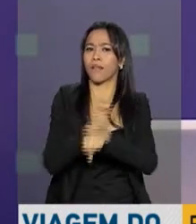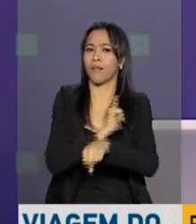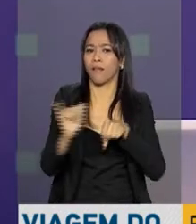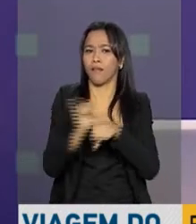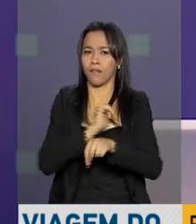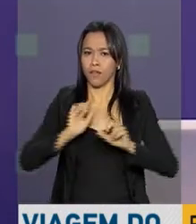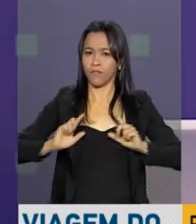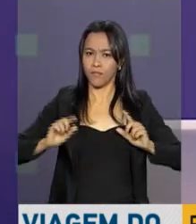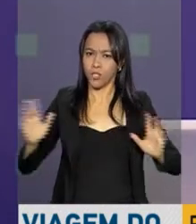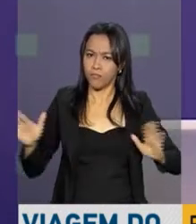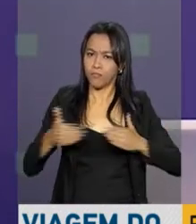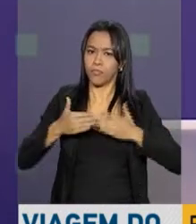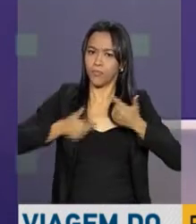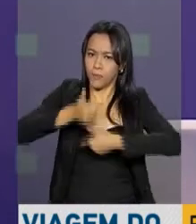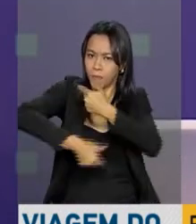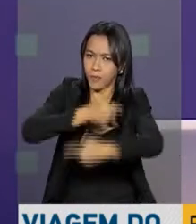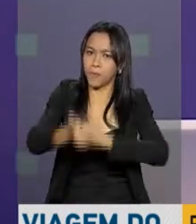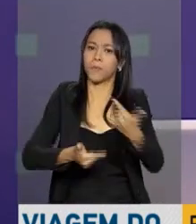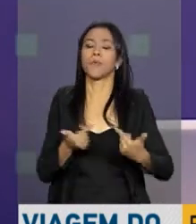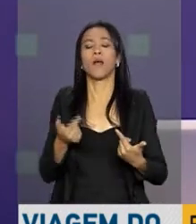Nosso diálogo é amplo,